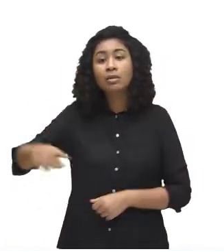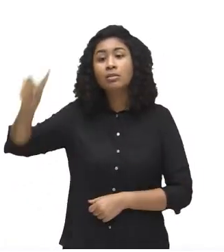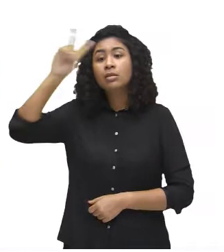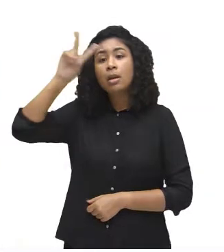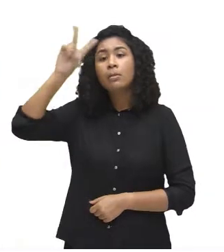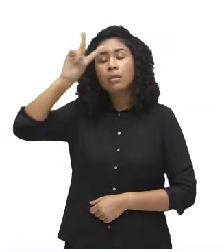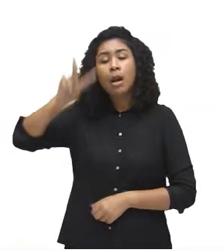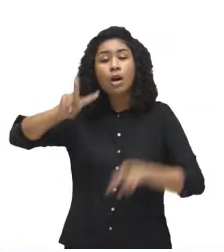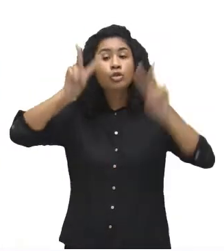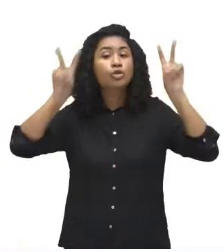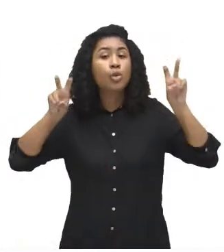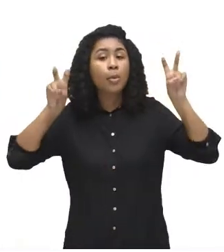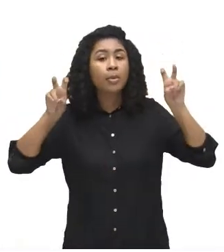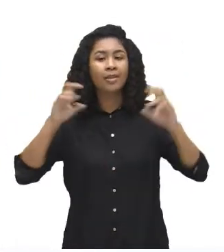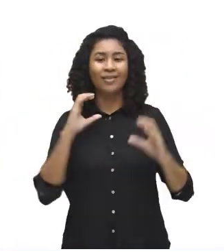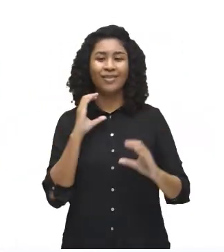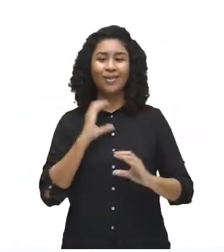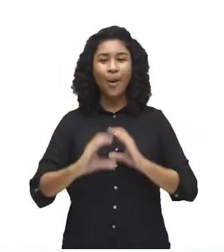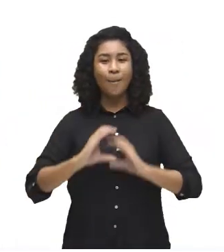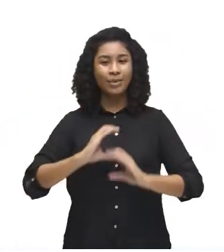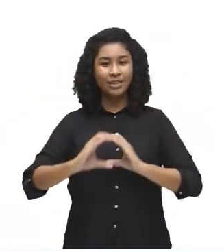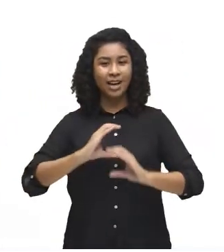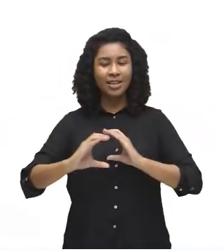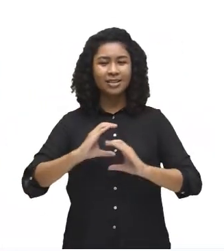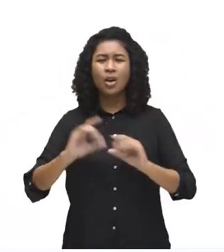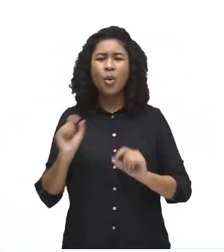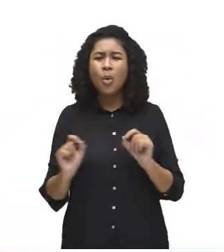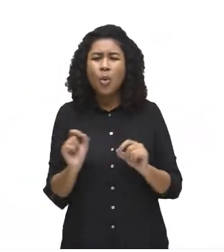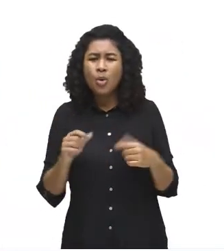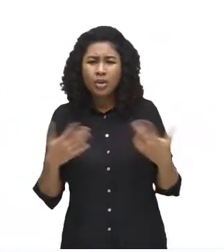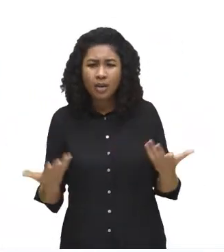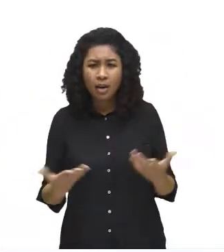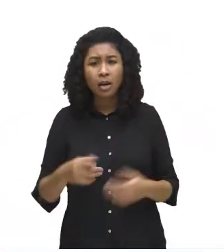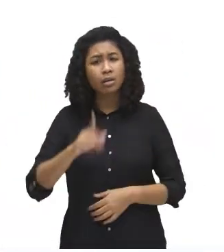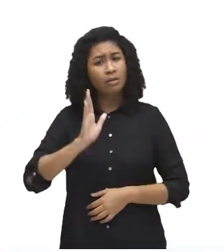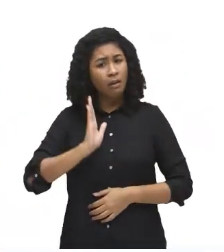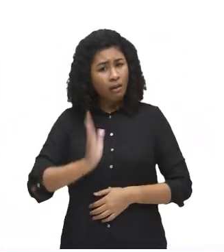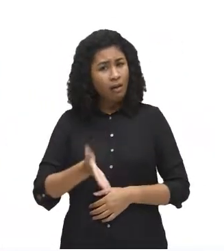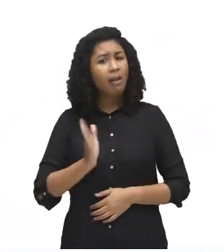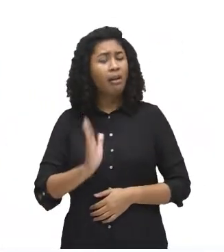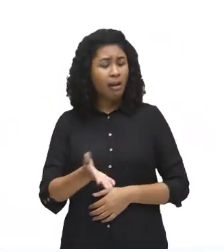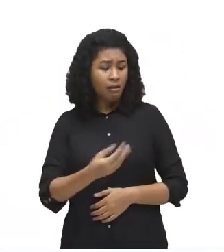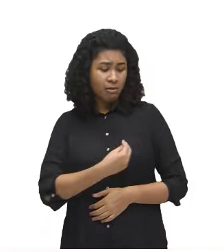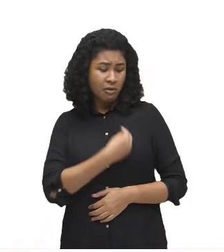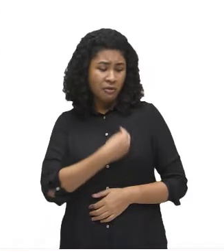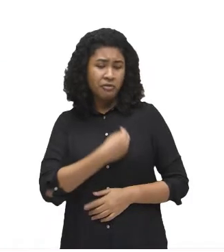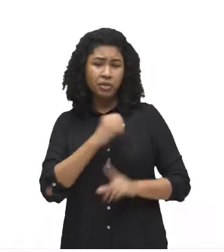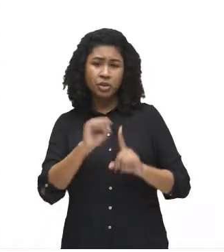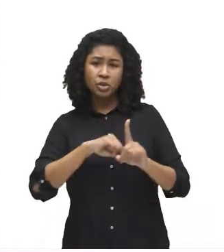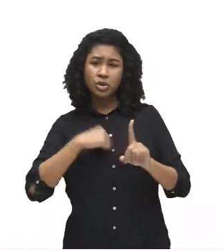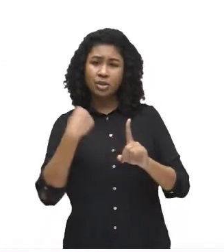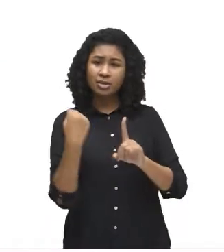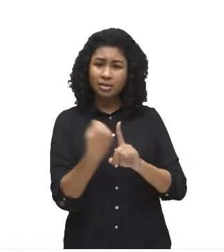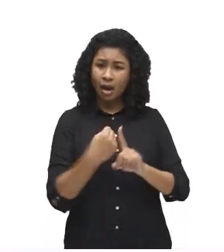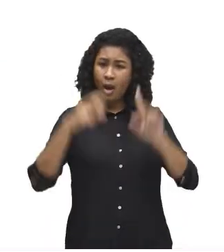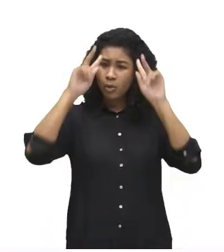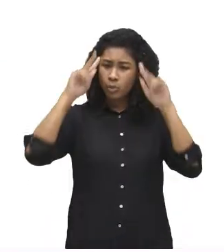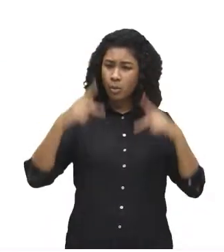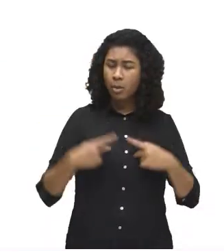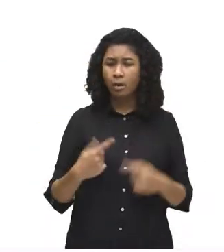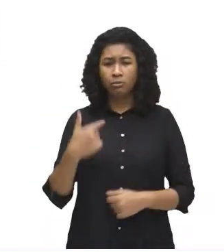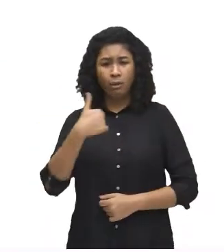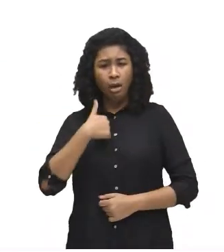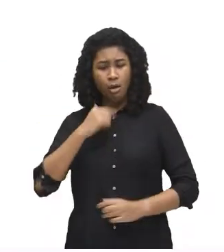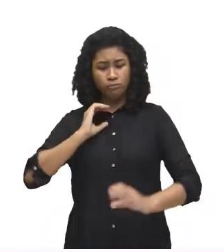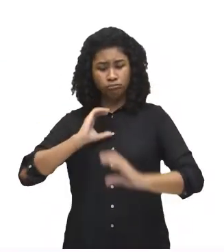é a comunicação, porque ela faz parte da vida social do ser humano, não é verdade? Você se comunica, eu me comunico,